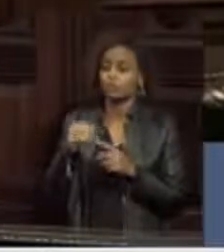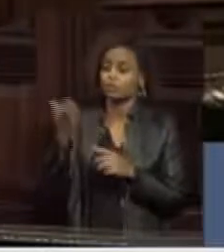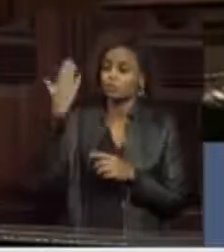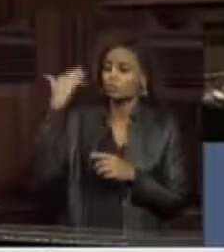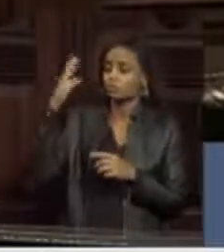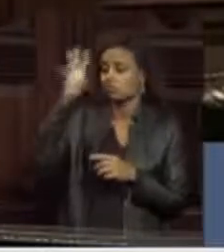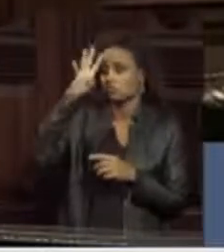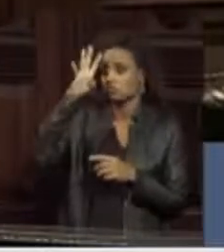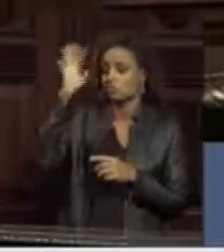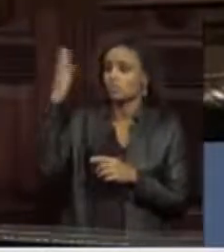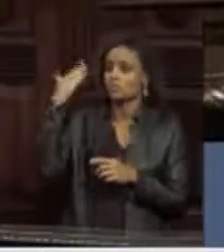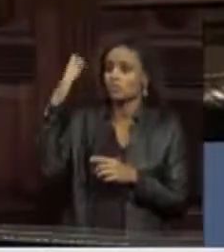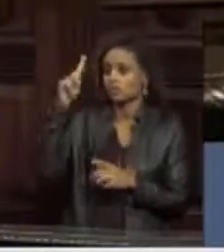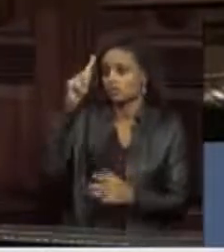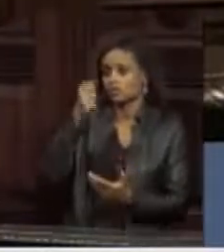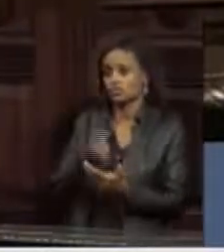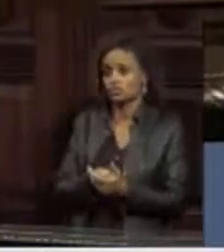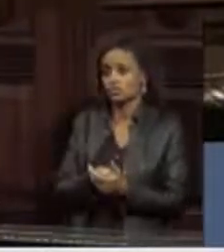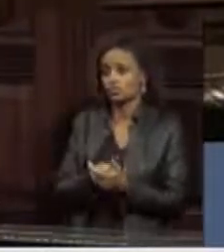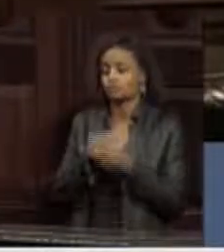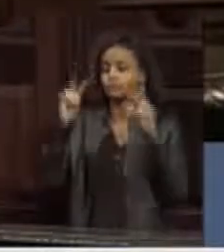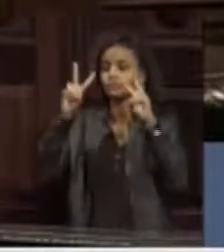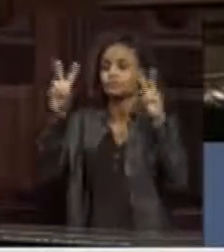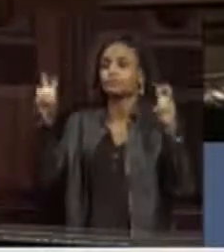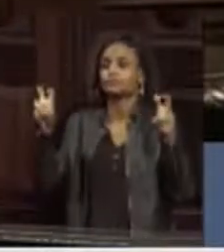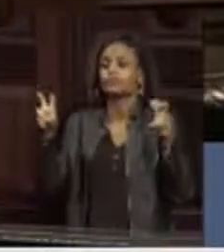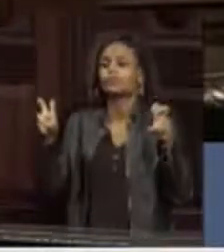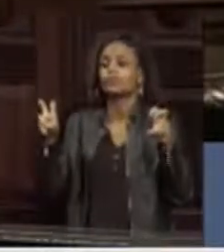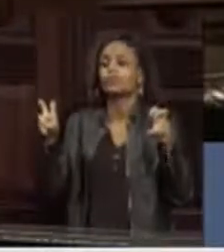quarta-feira. Um tema